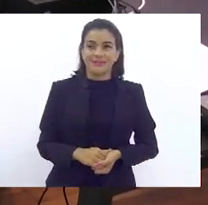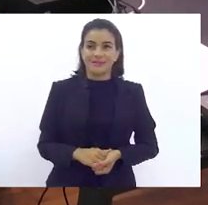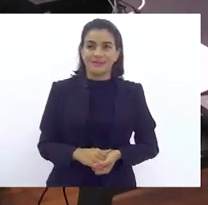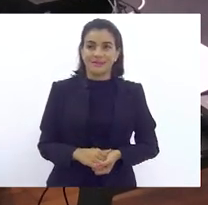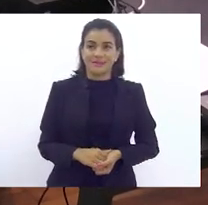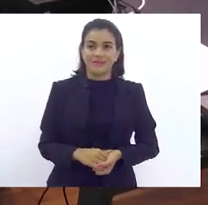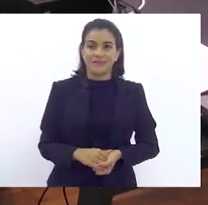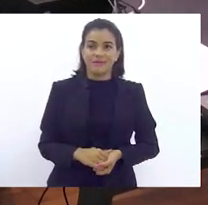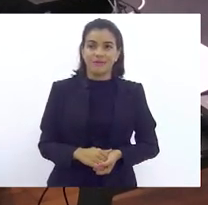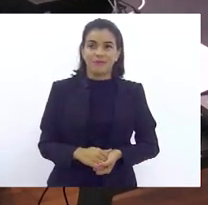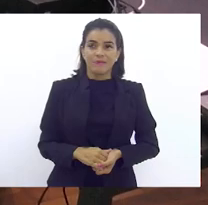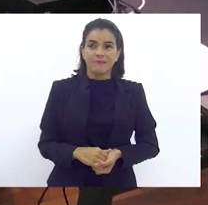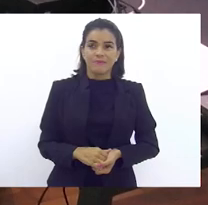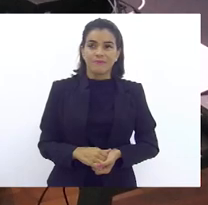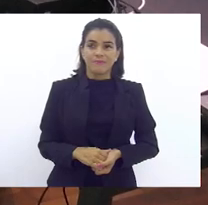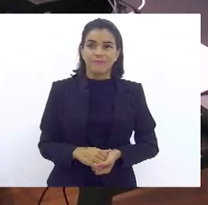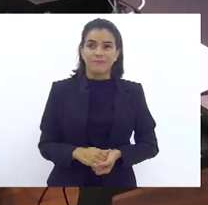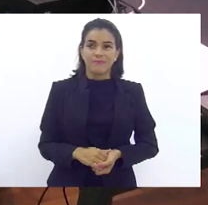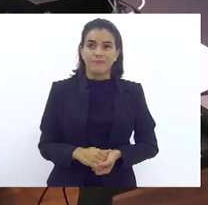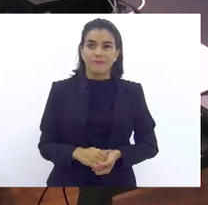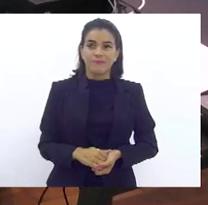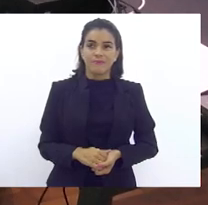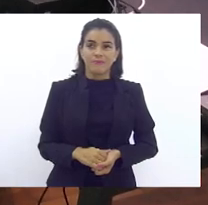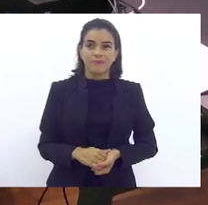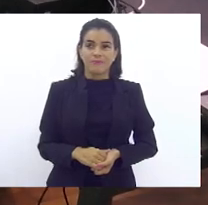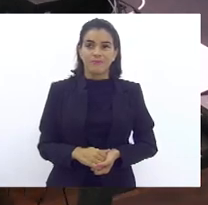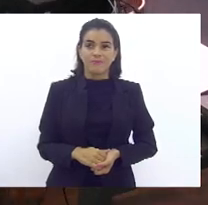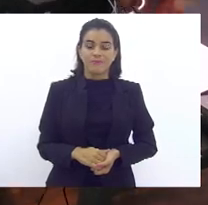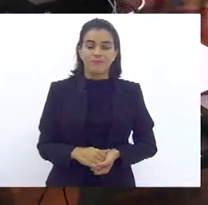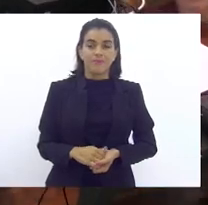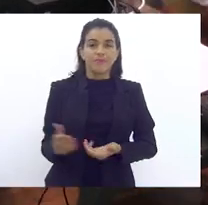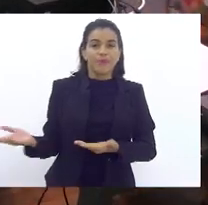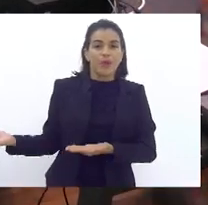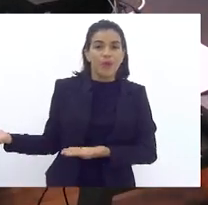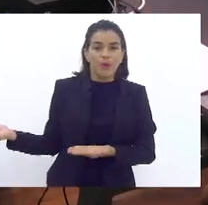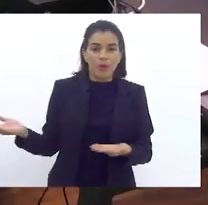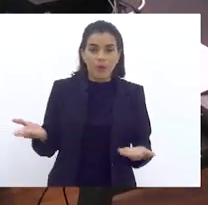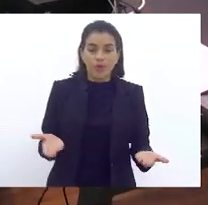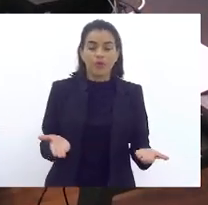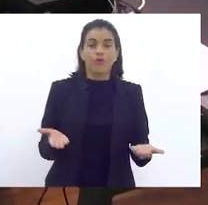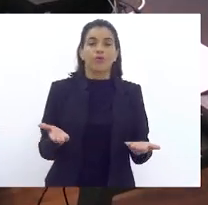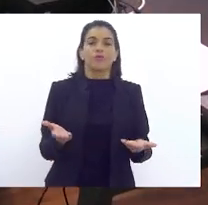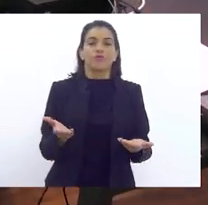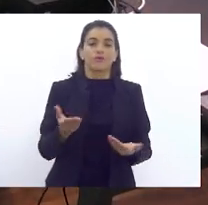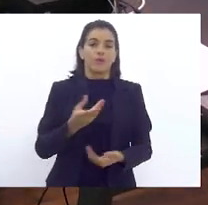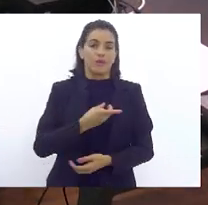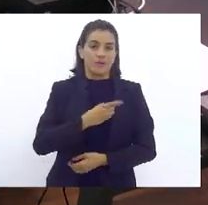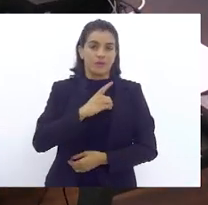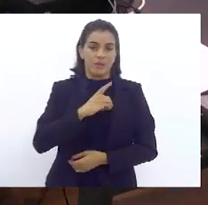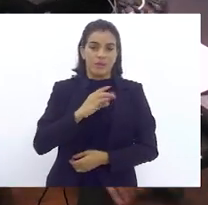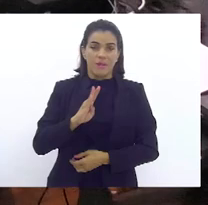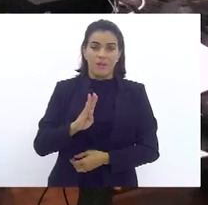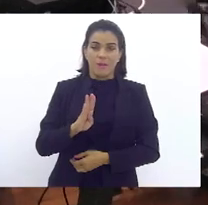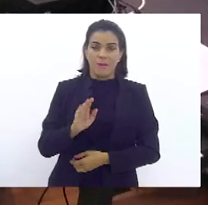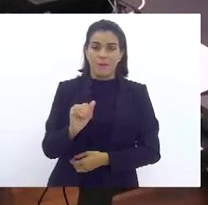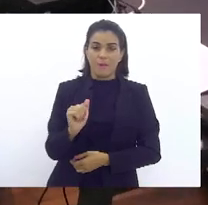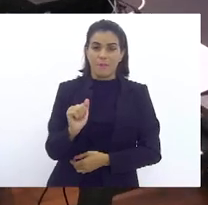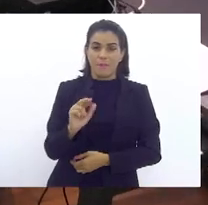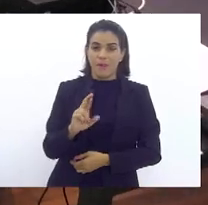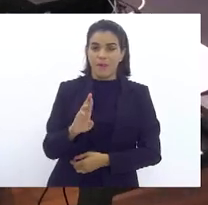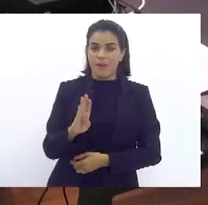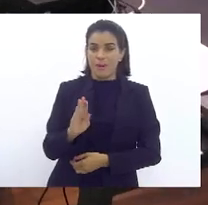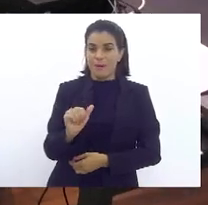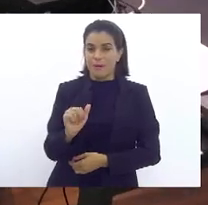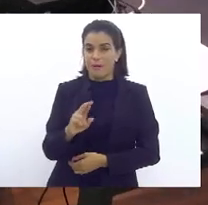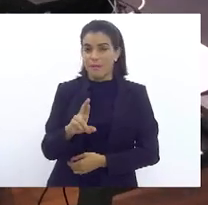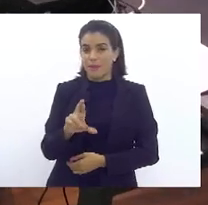acontecendo Obrigada quer convido também a delegada Bárbara lomba das delegacias